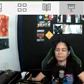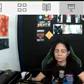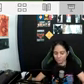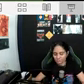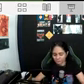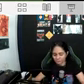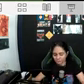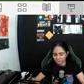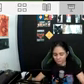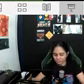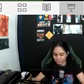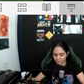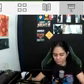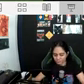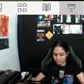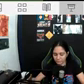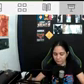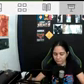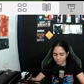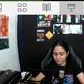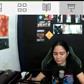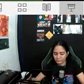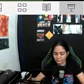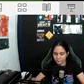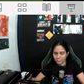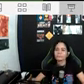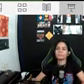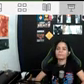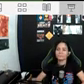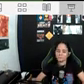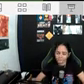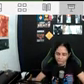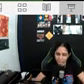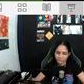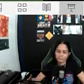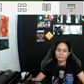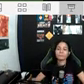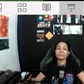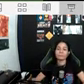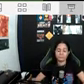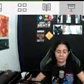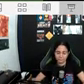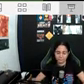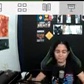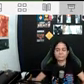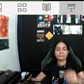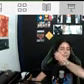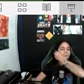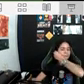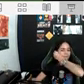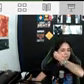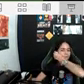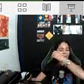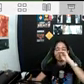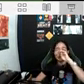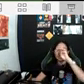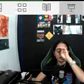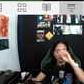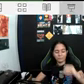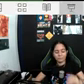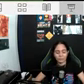errada? A forma de coleta, porque eles já ingeriram bem mais açúcar do que o pessoal da praia.